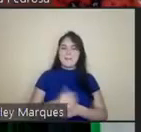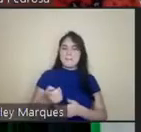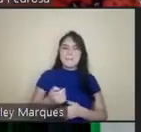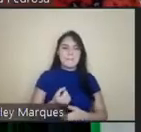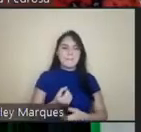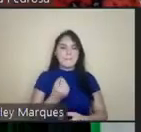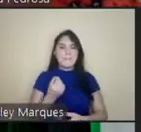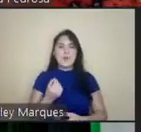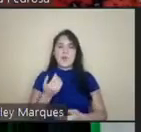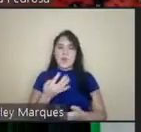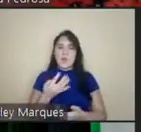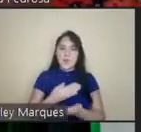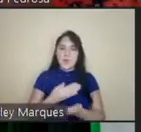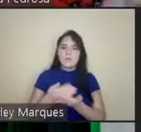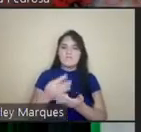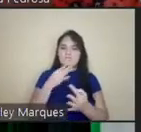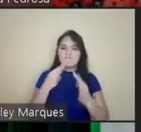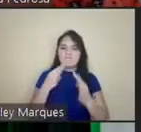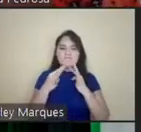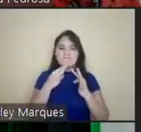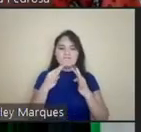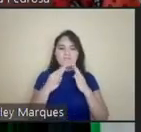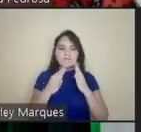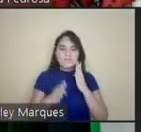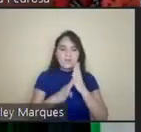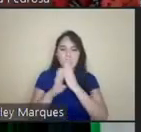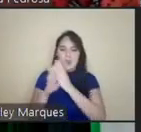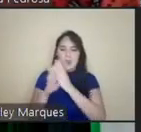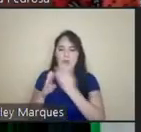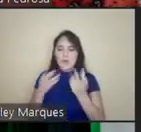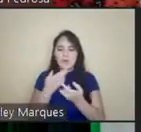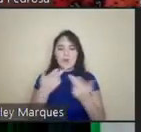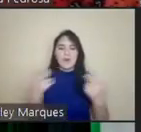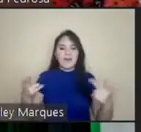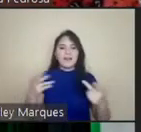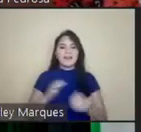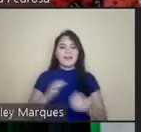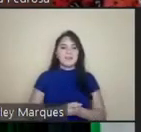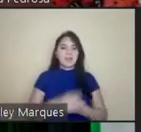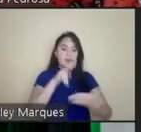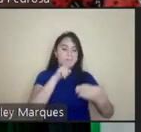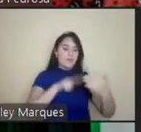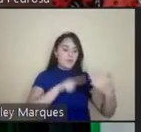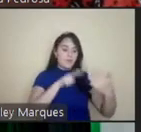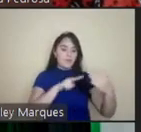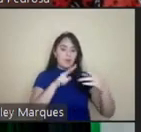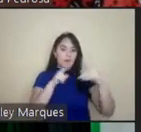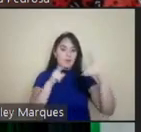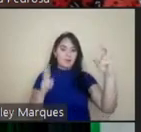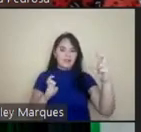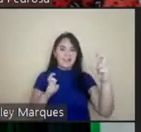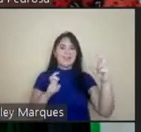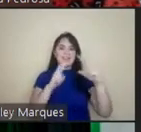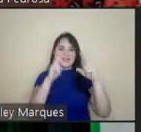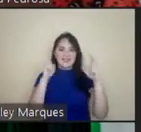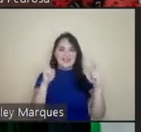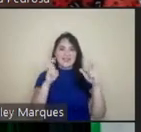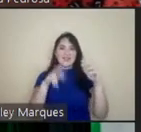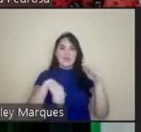tendo conhecimento, né? Descobrindo as coisas. Então, eu vou ler um trecho de futebol, um